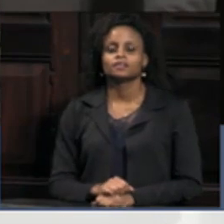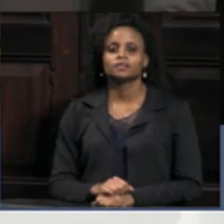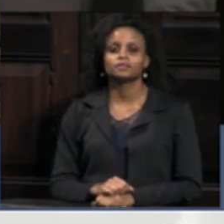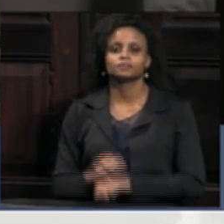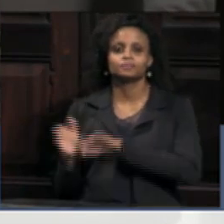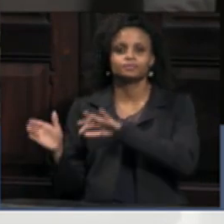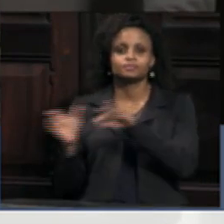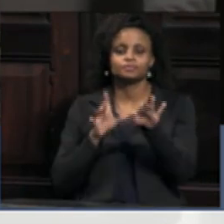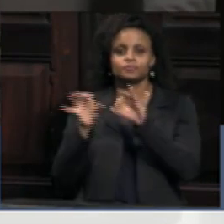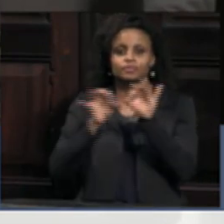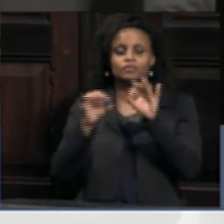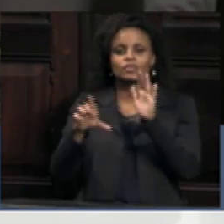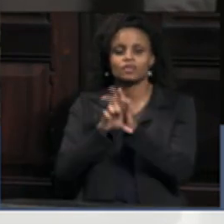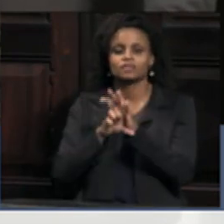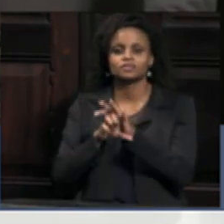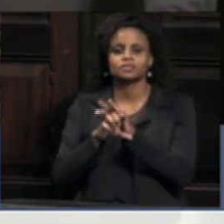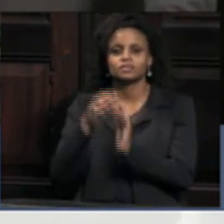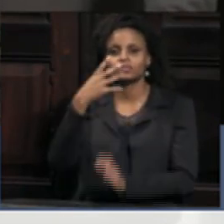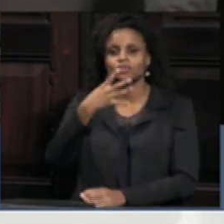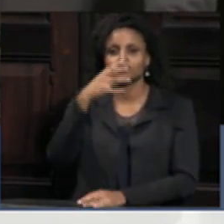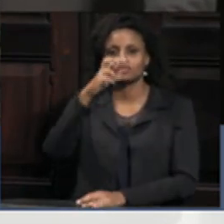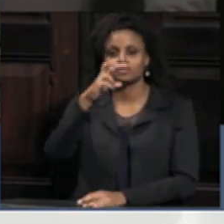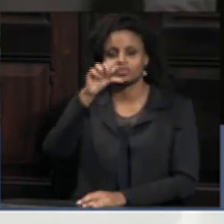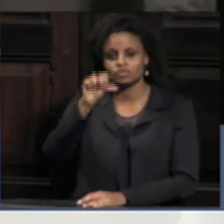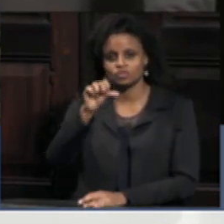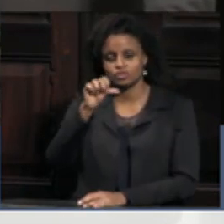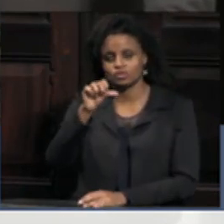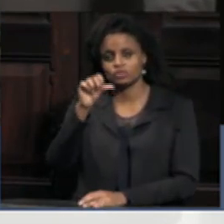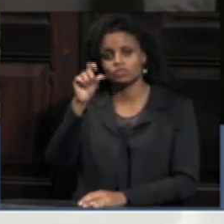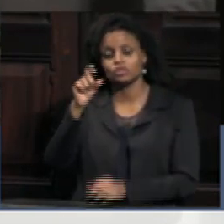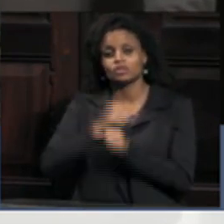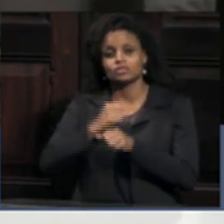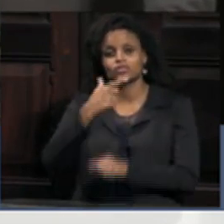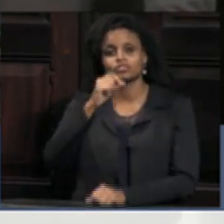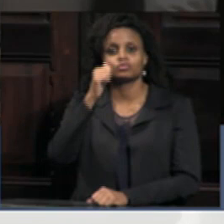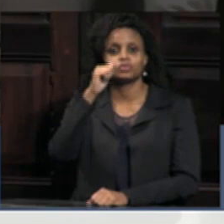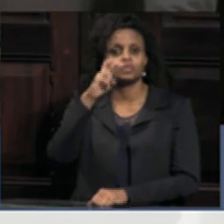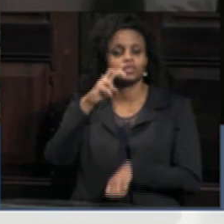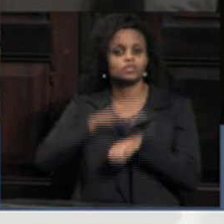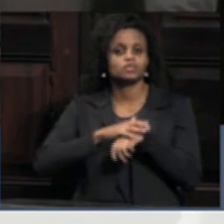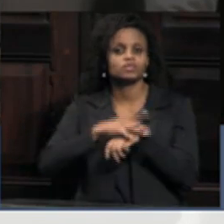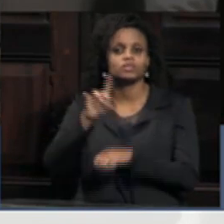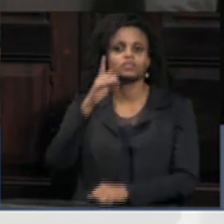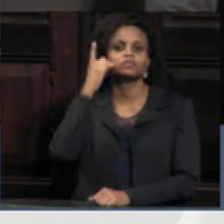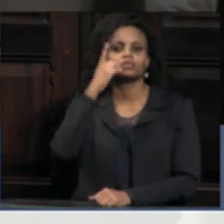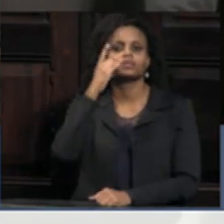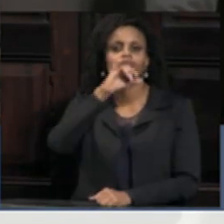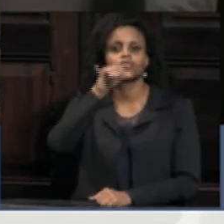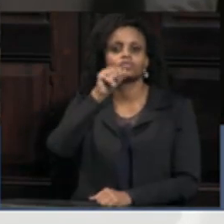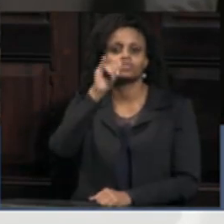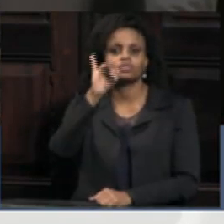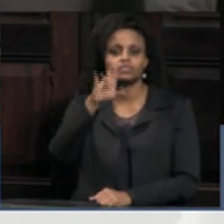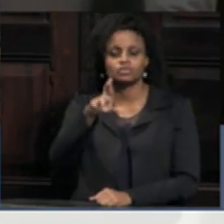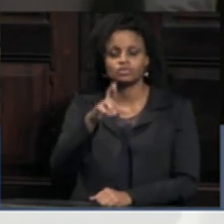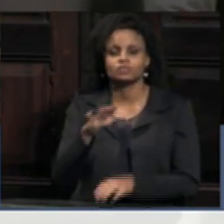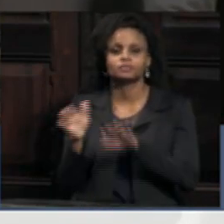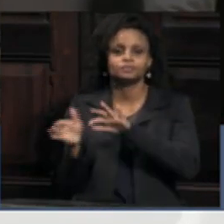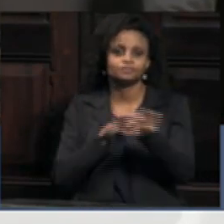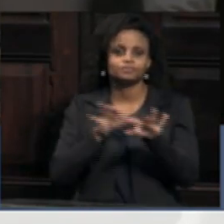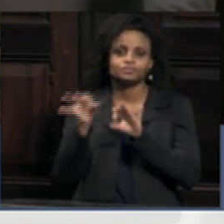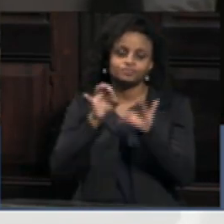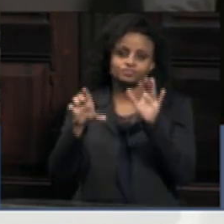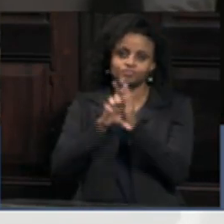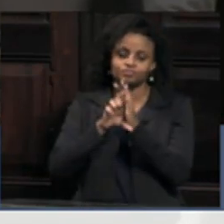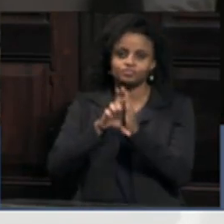Veto total oposto ao projeto de lei 459/2015, autoria do deputado Jair Bittencourt. Veto total oposto ao projeto de